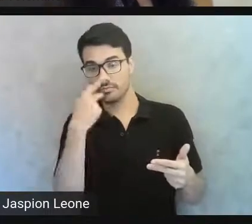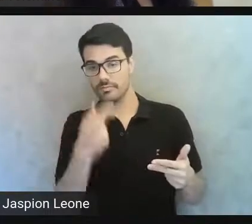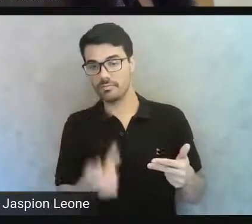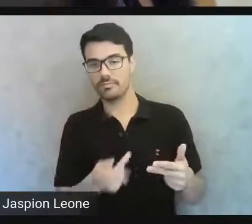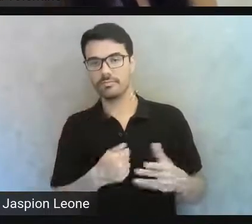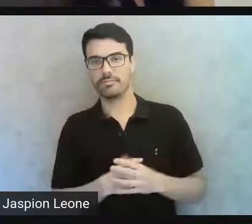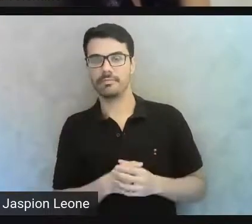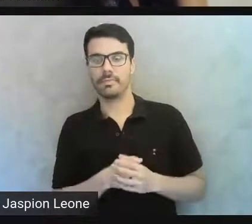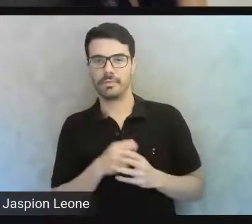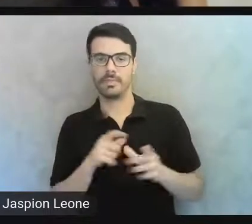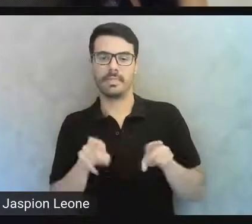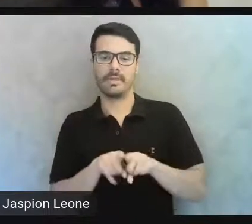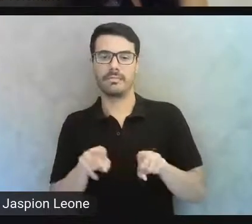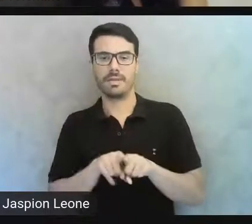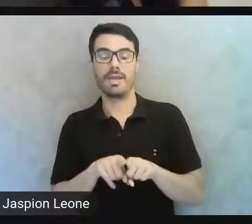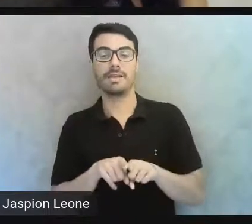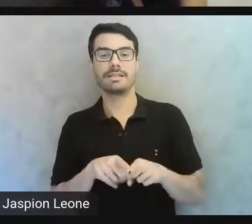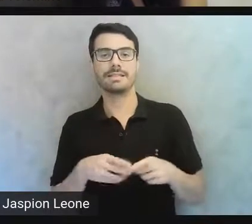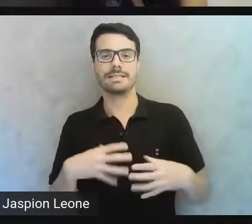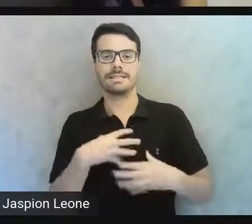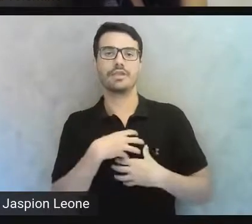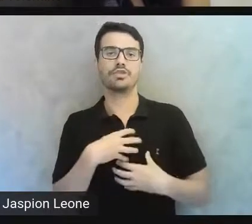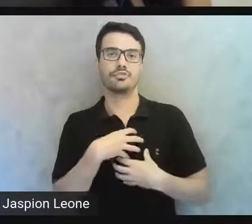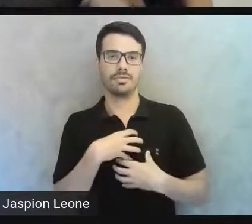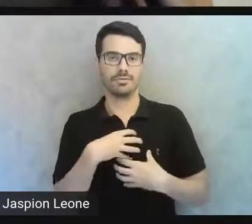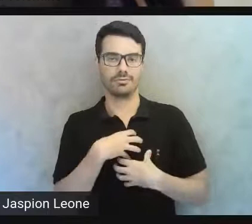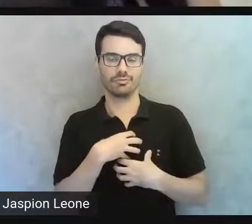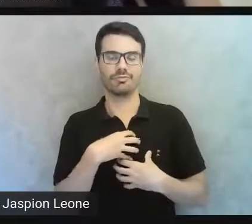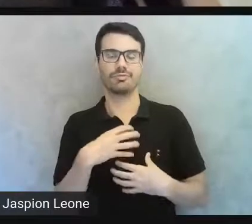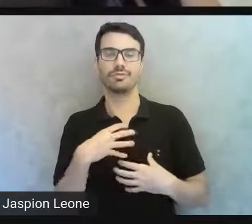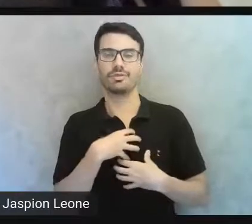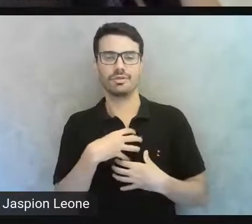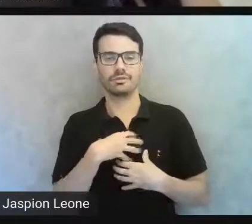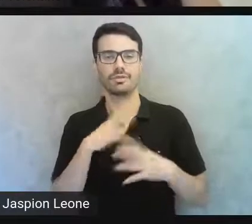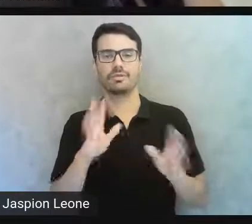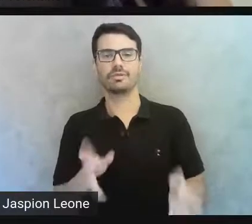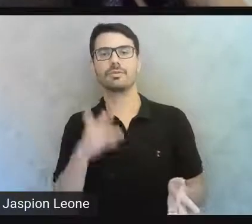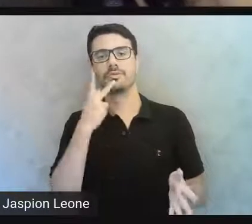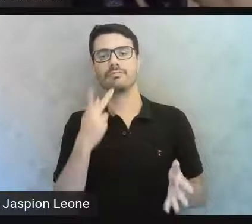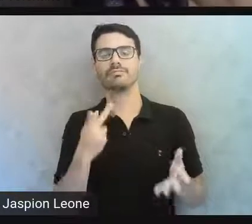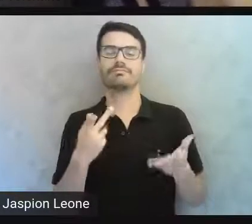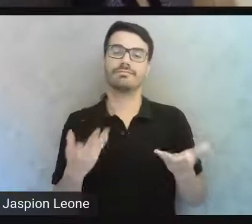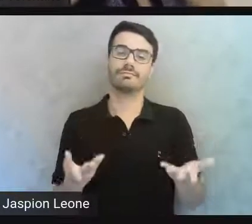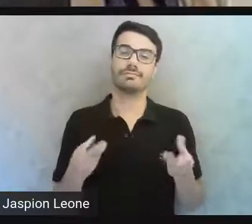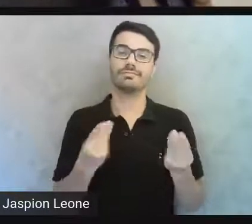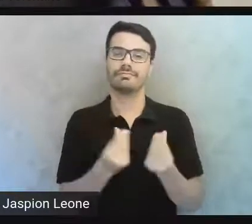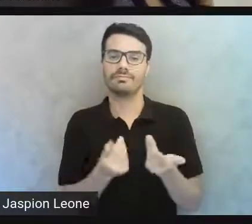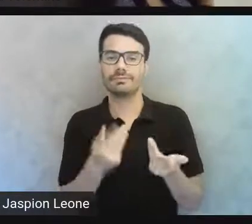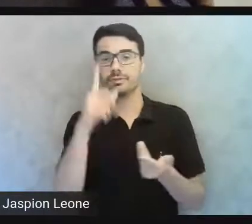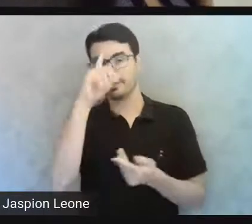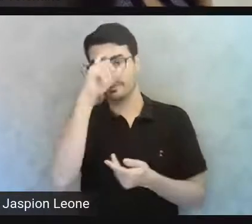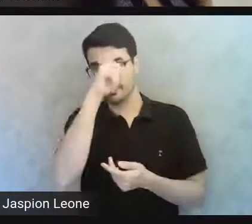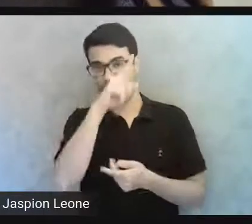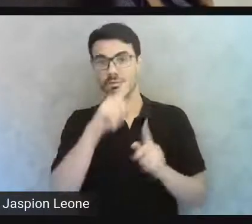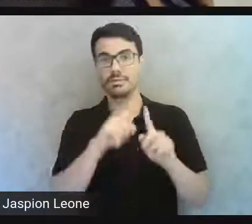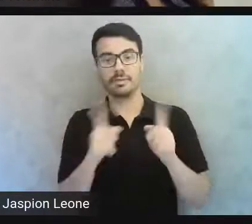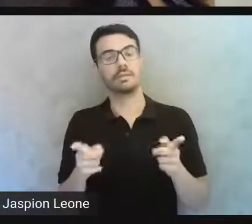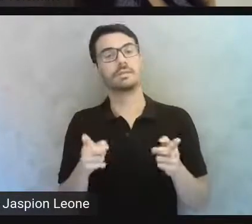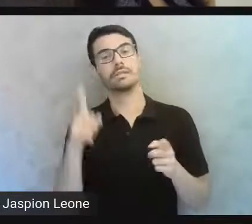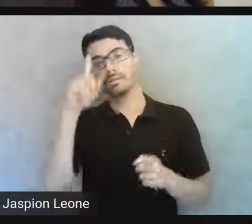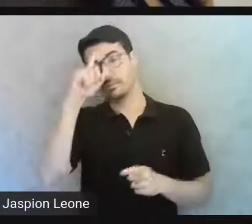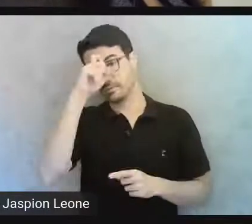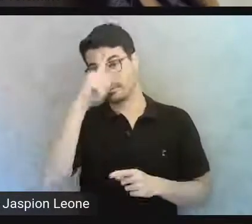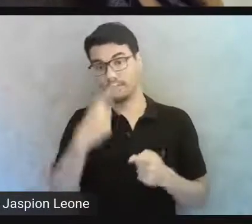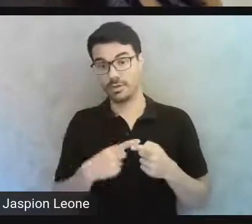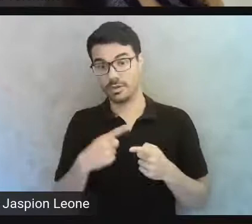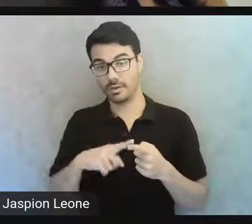coisa das questões emocionais, já bem delicado, né? De uma forma delicada. As pessoas têm muita dificuldade mesmo, elas têm porque na hora que elas